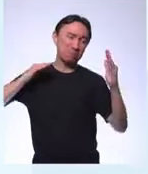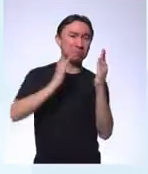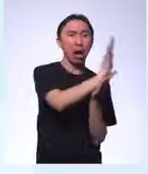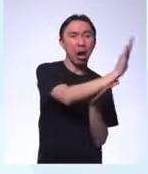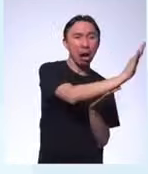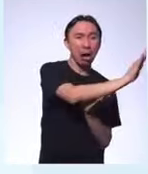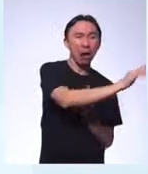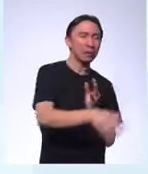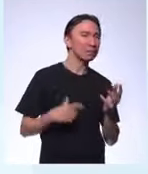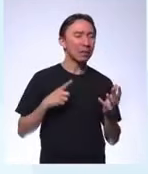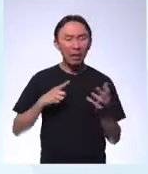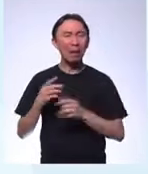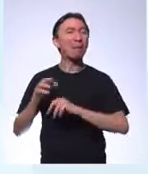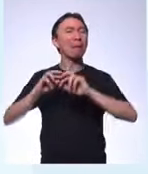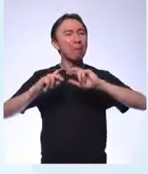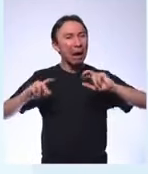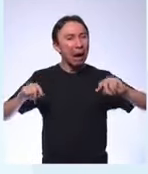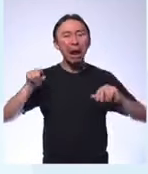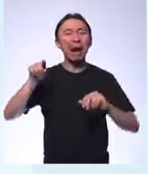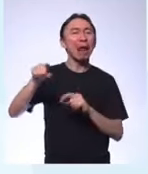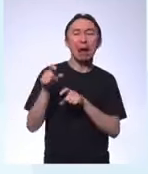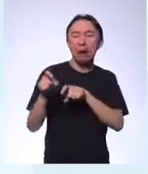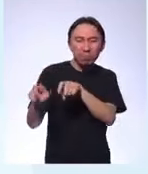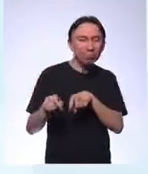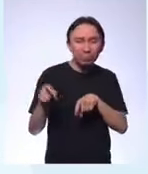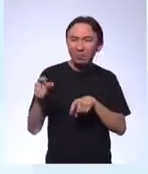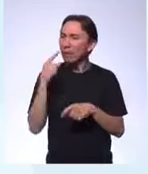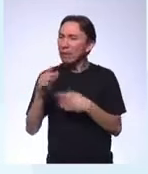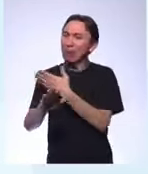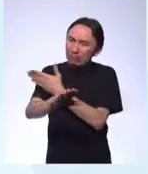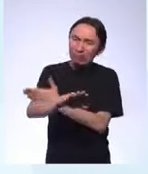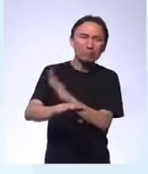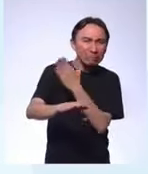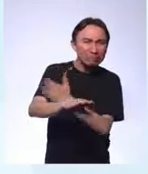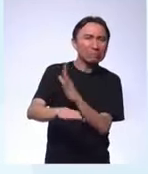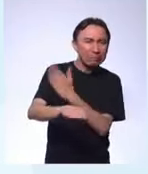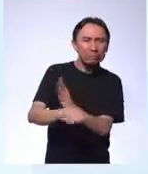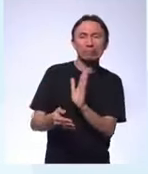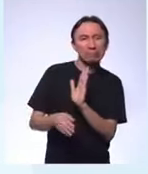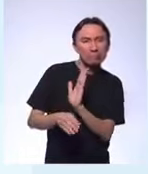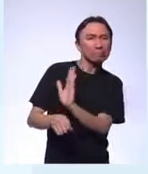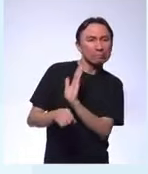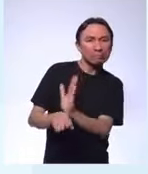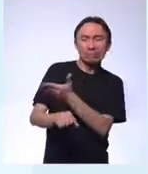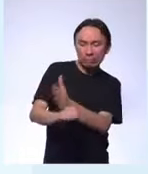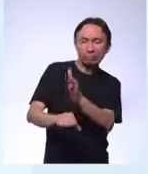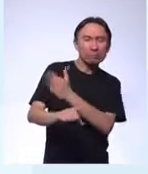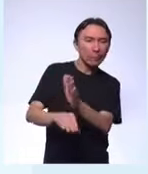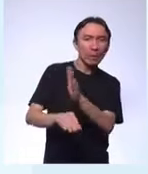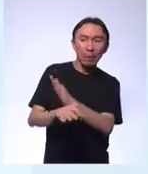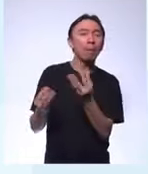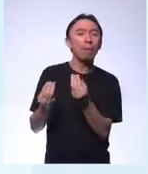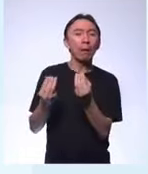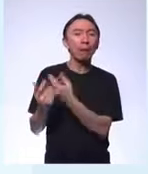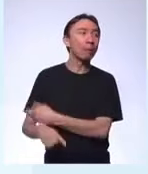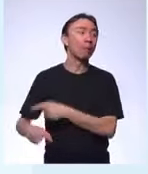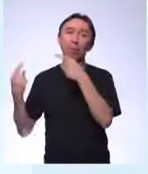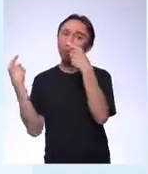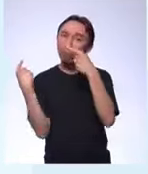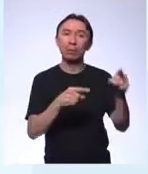para camponeses, para que eles lutassem contra o regime. E um dos exemplos dessa resistência foi a guerrilha